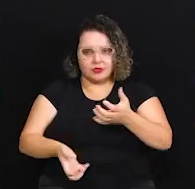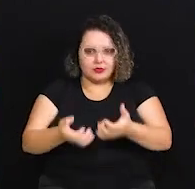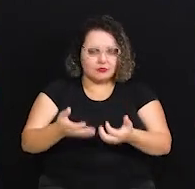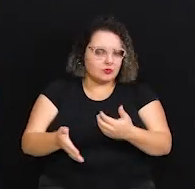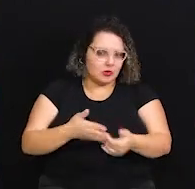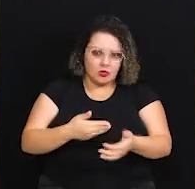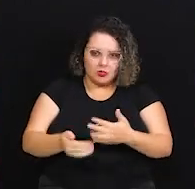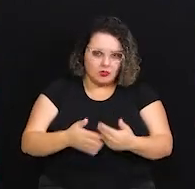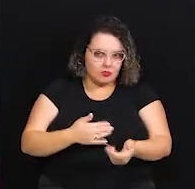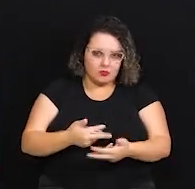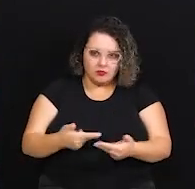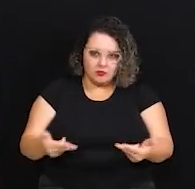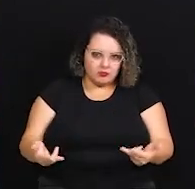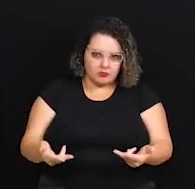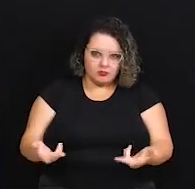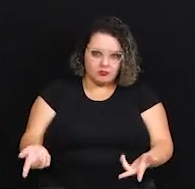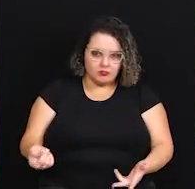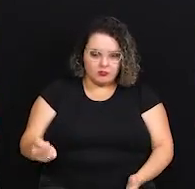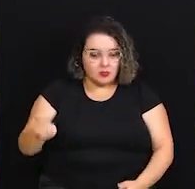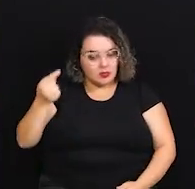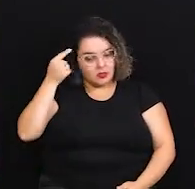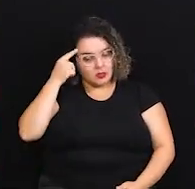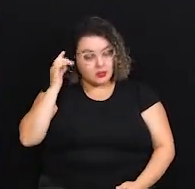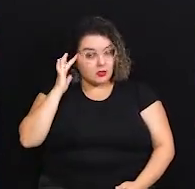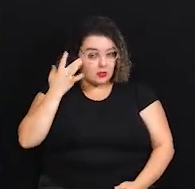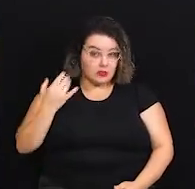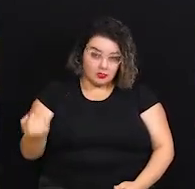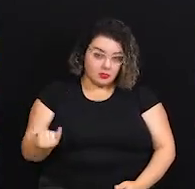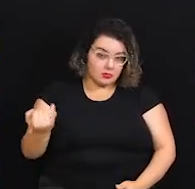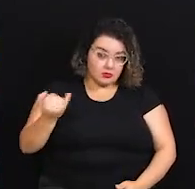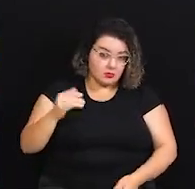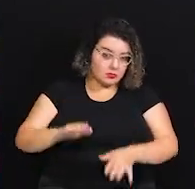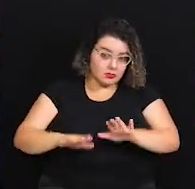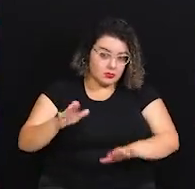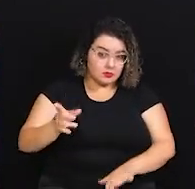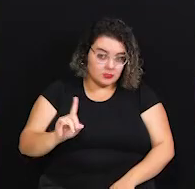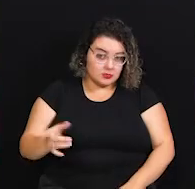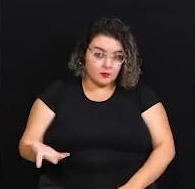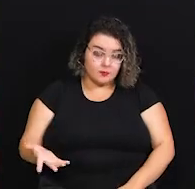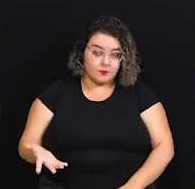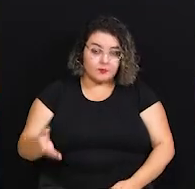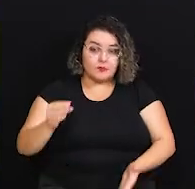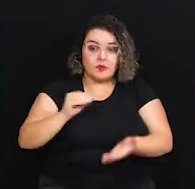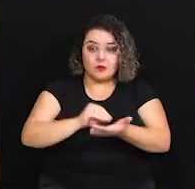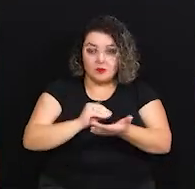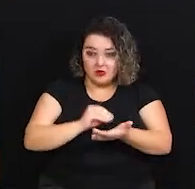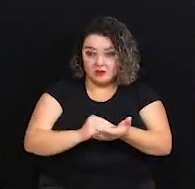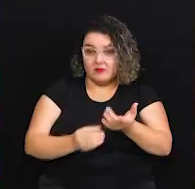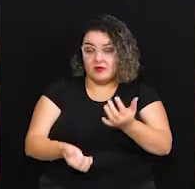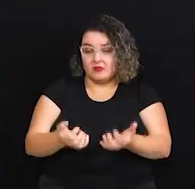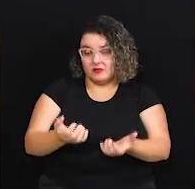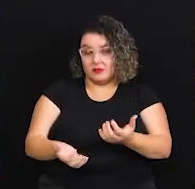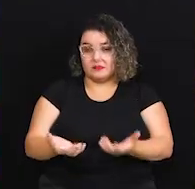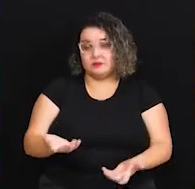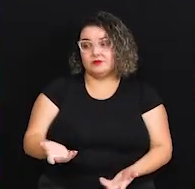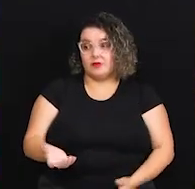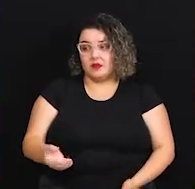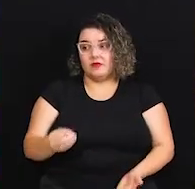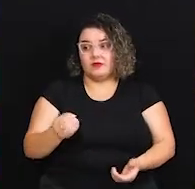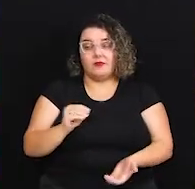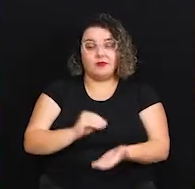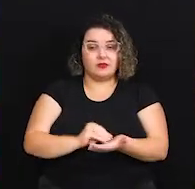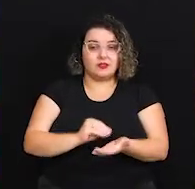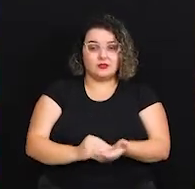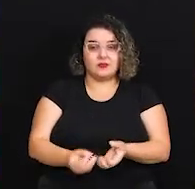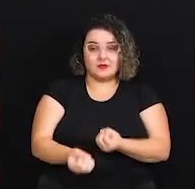algum motivo que na cabeça dele acha importante e às vezes, né, não é, ou pela falta de informação mesmo, né? São prejuízos